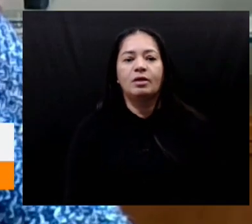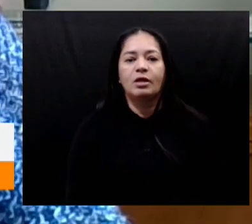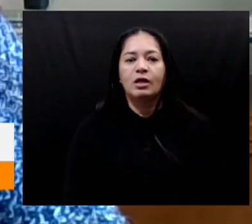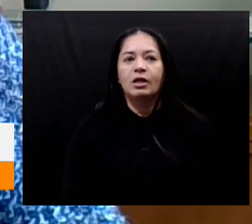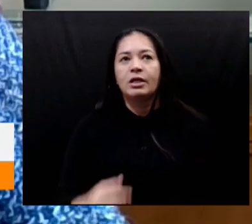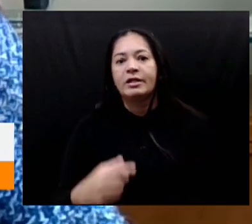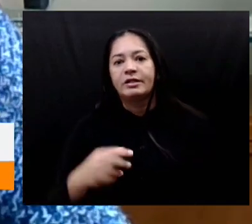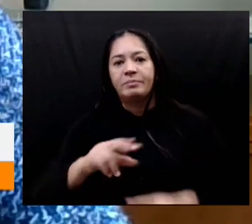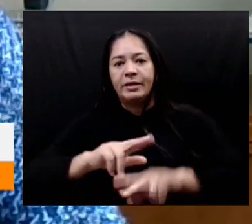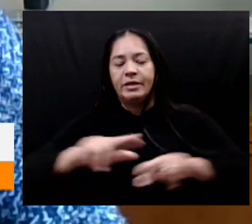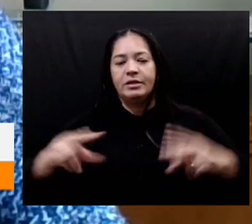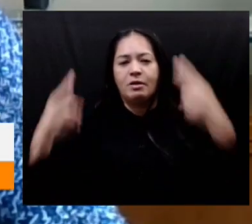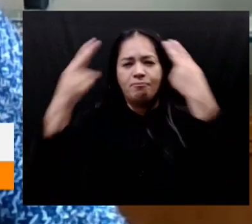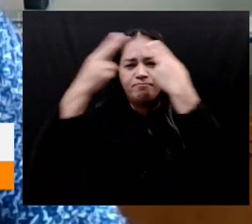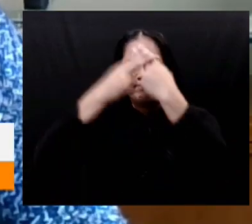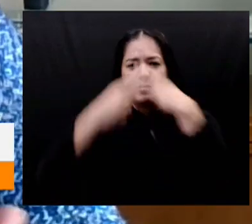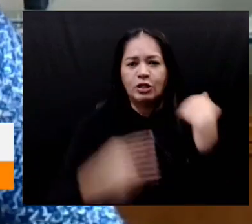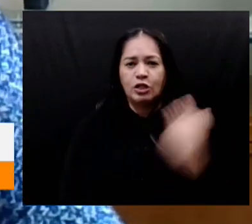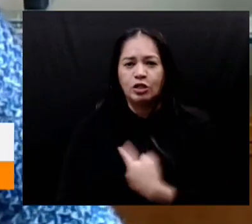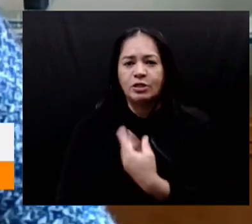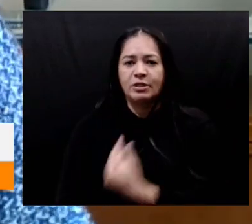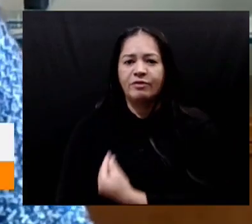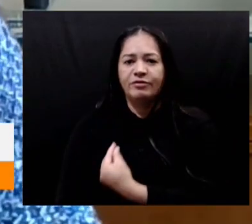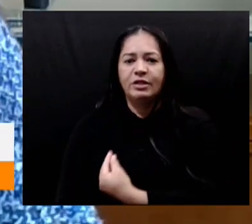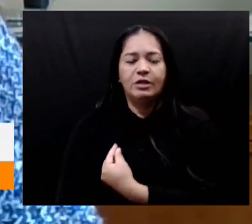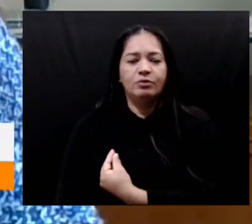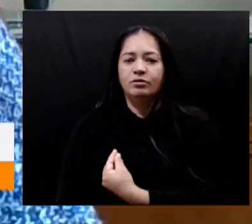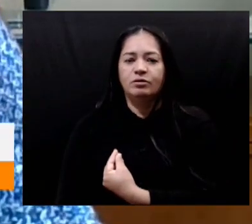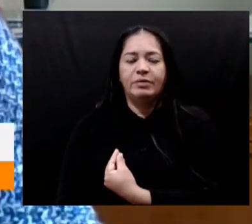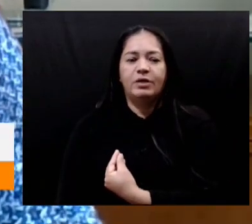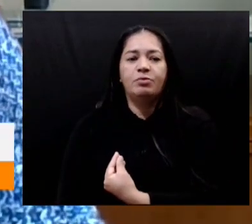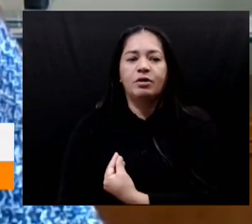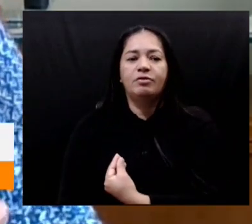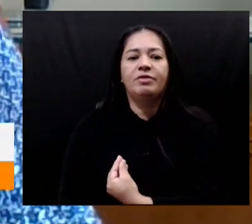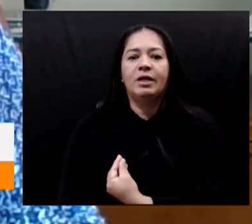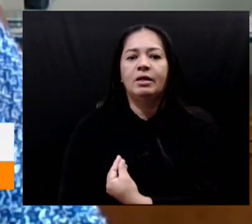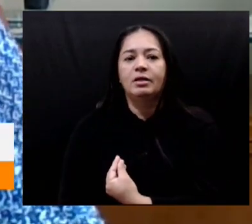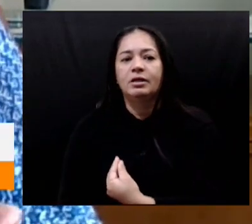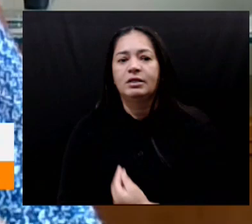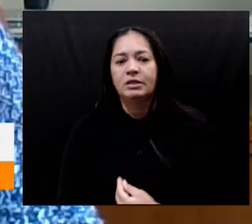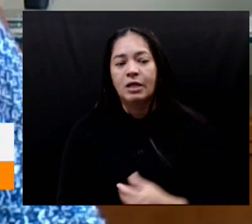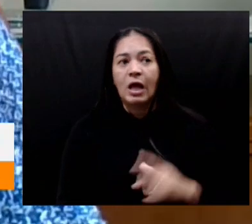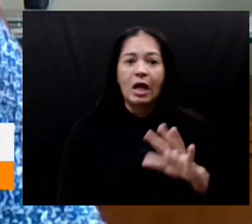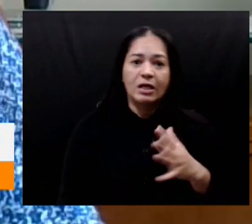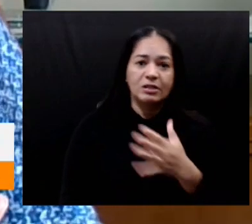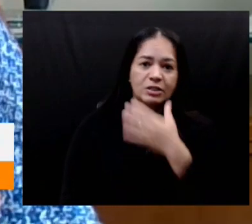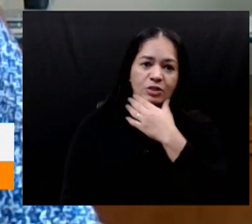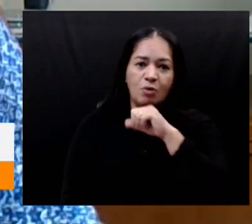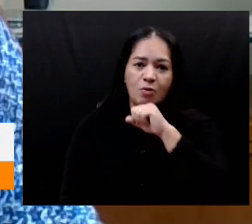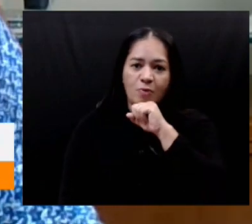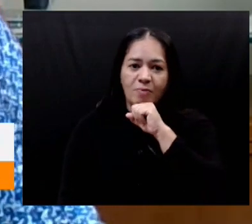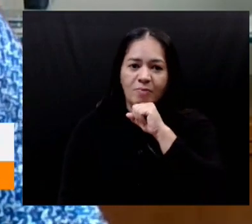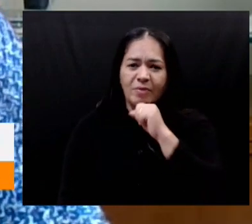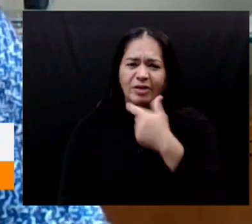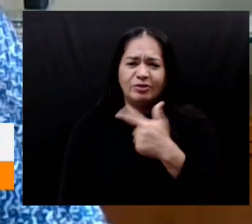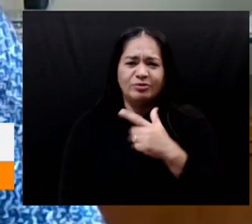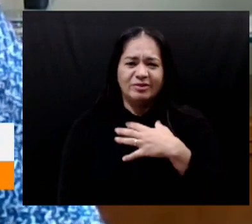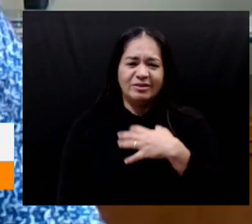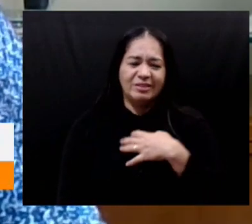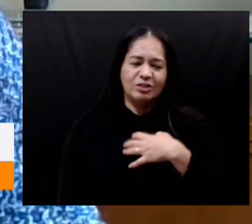Hum. Nem sempre a gente tem um pai, que desenvolve esse bom senso, uma mãe,